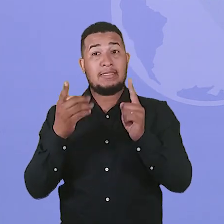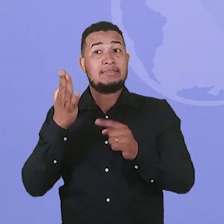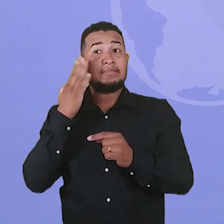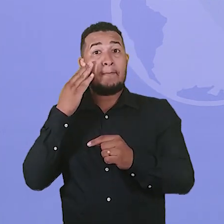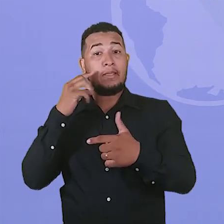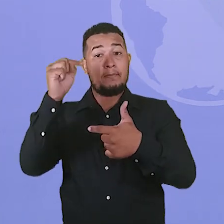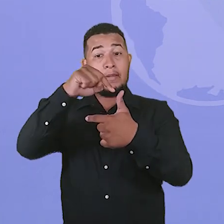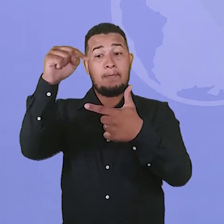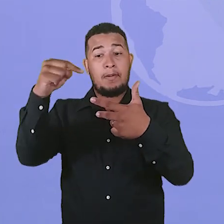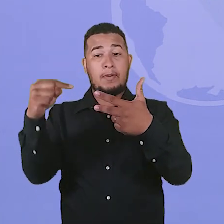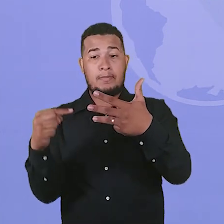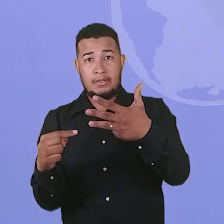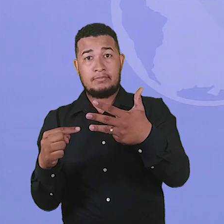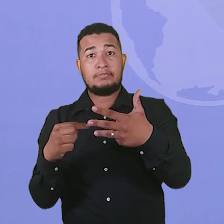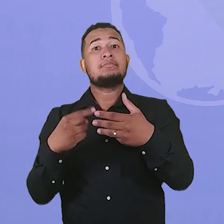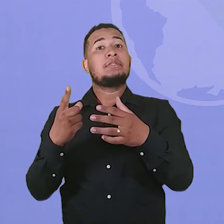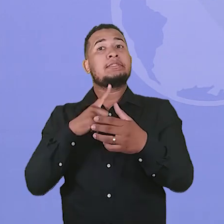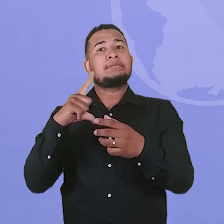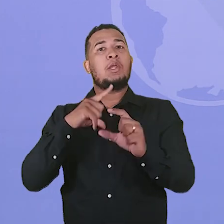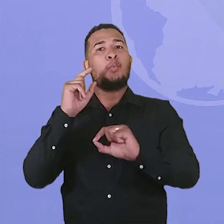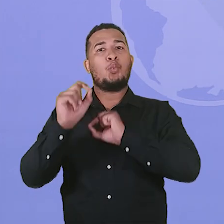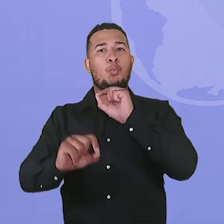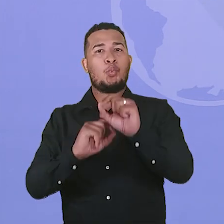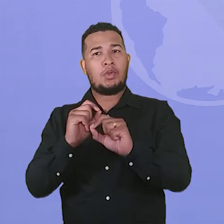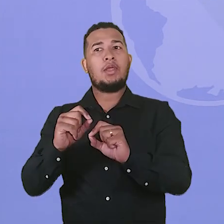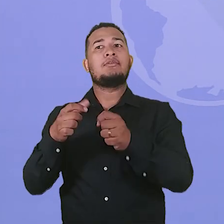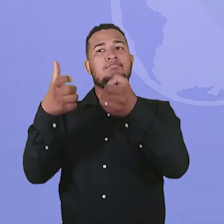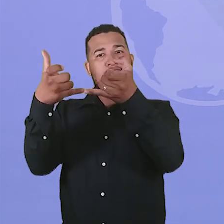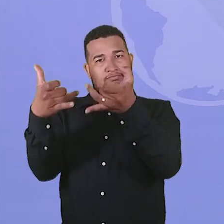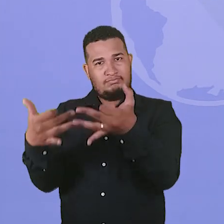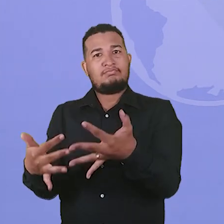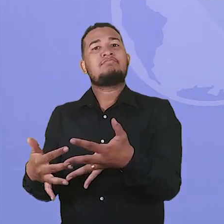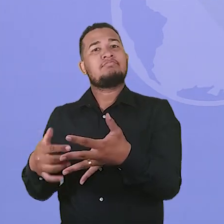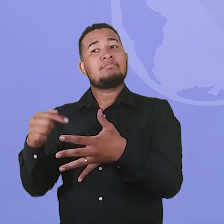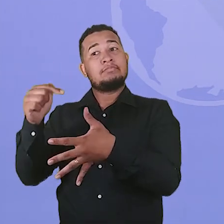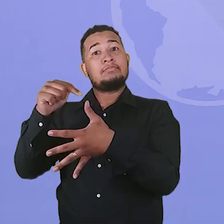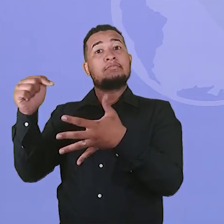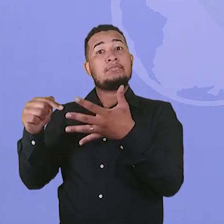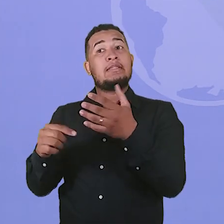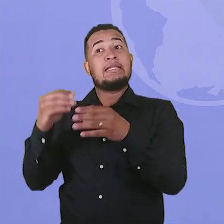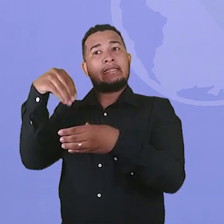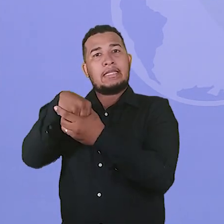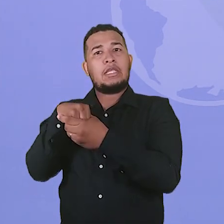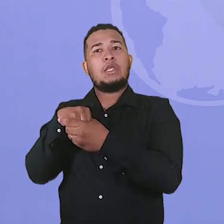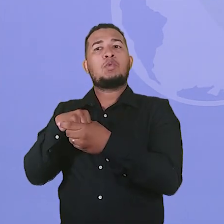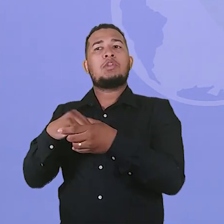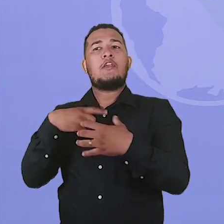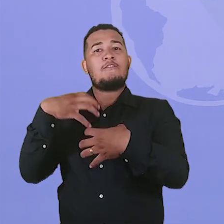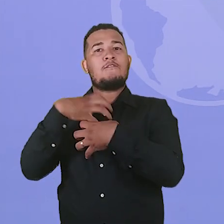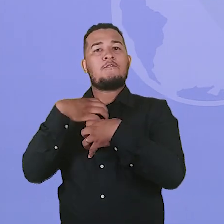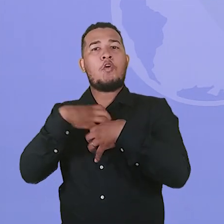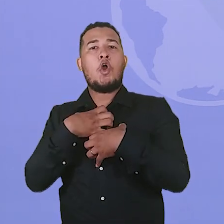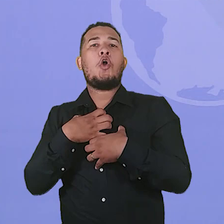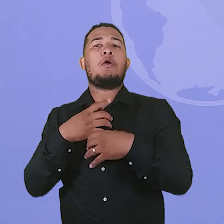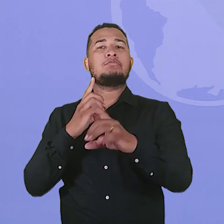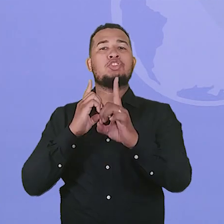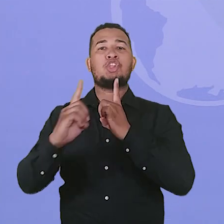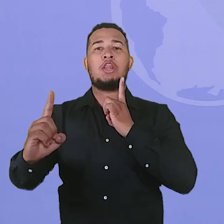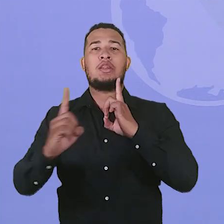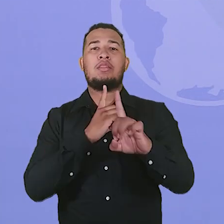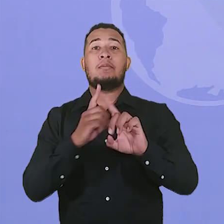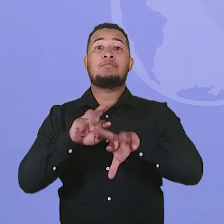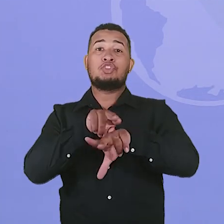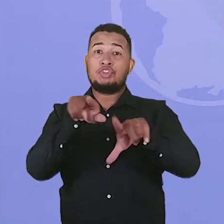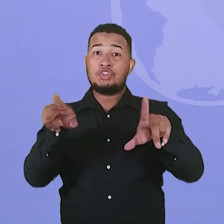gente entenda esses conhecimentos que eles funcionam dentro de dinâmicas